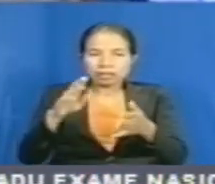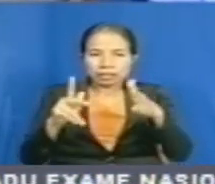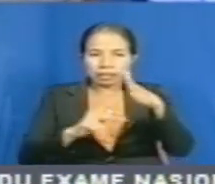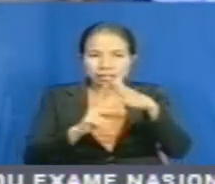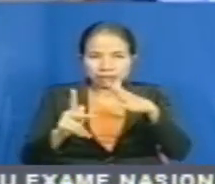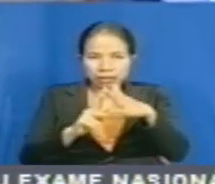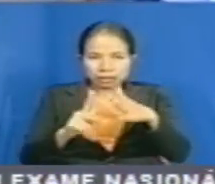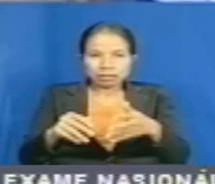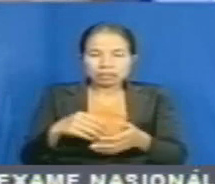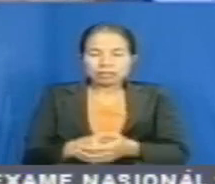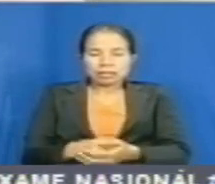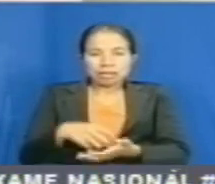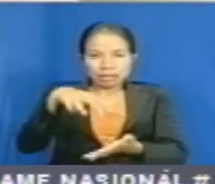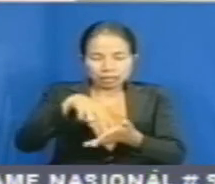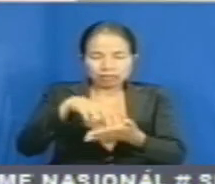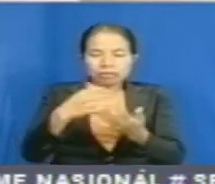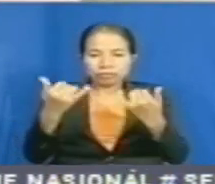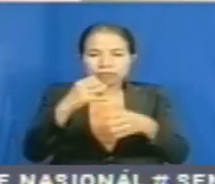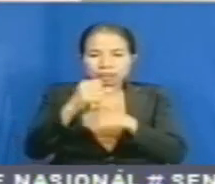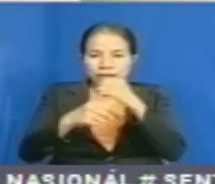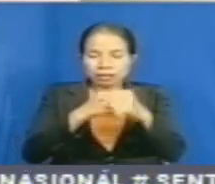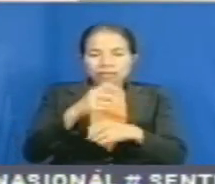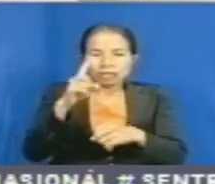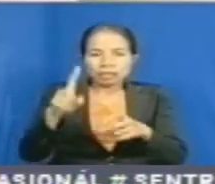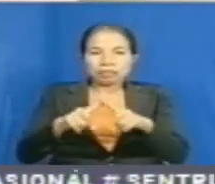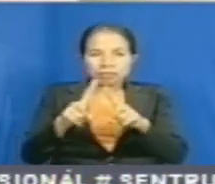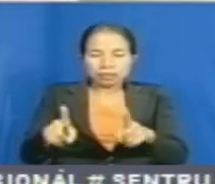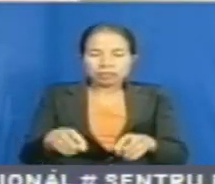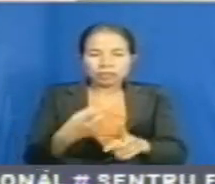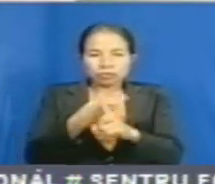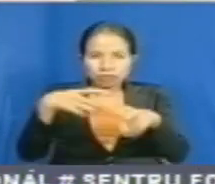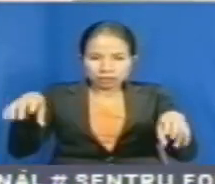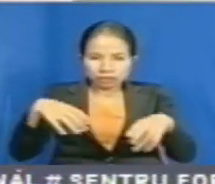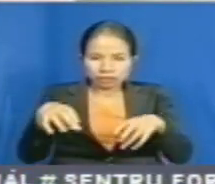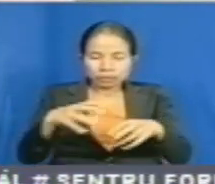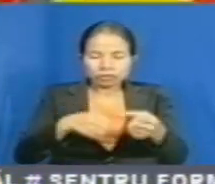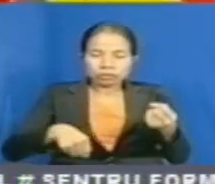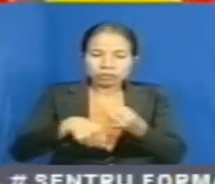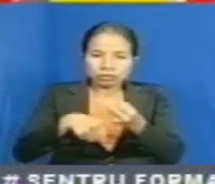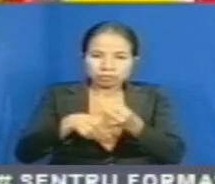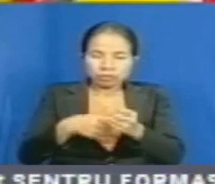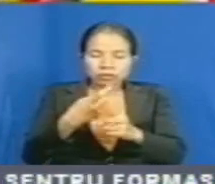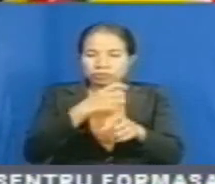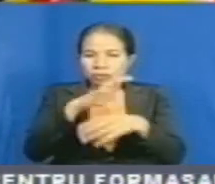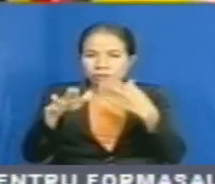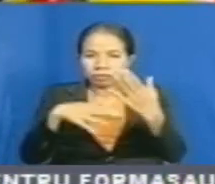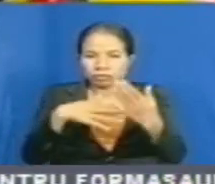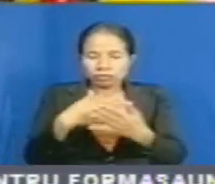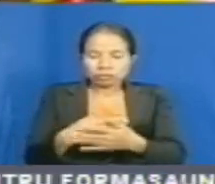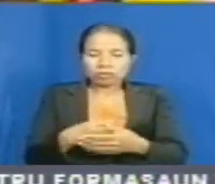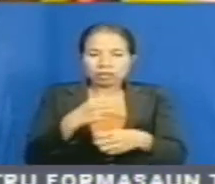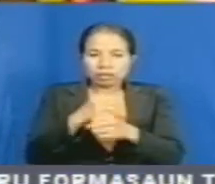né? Estabelece foi em Tinan Ida, mas berru se esforço, nos suporta russi parte roto,